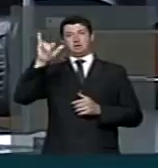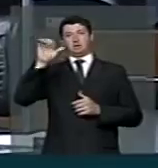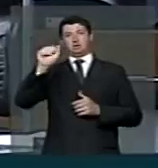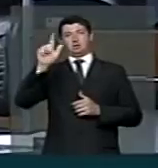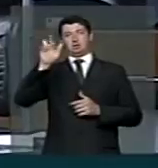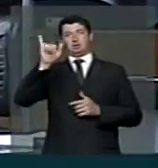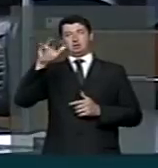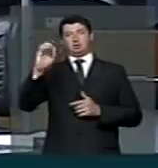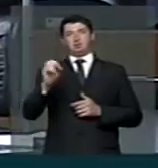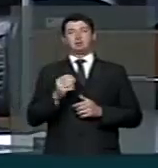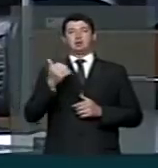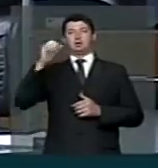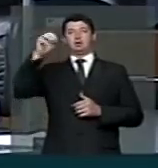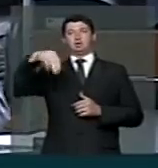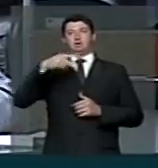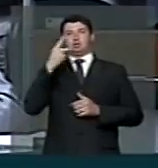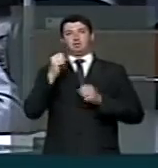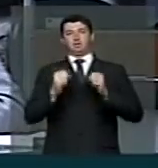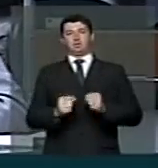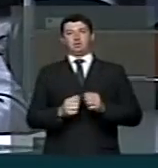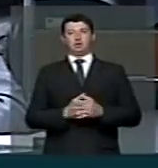Vossa Excelência tem 10 minutos.